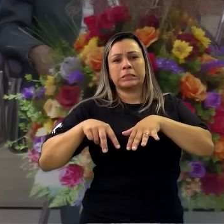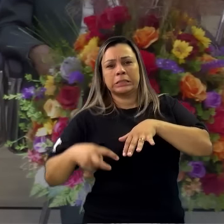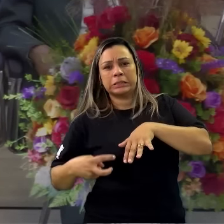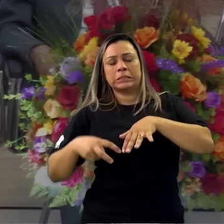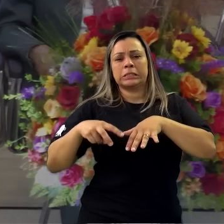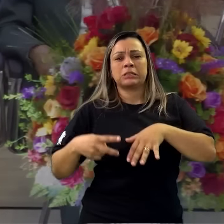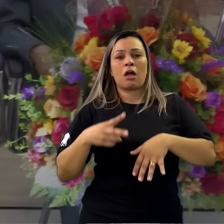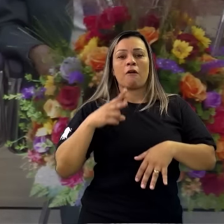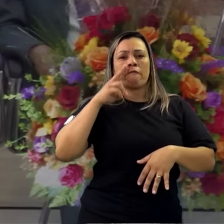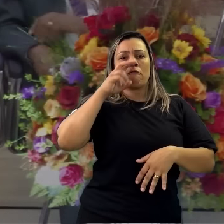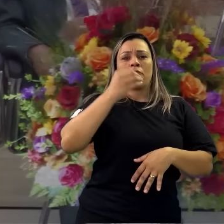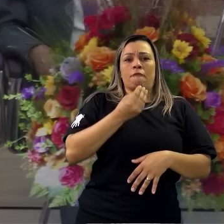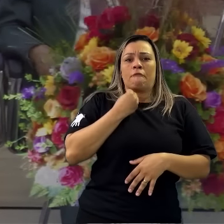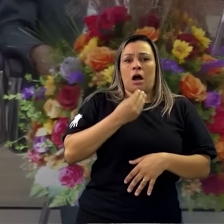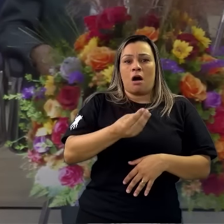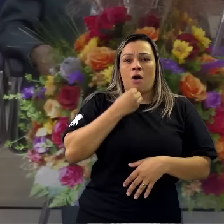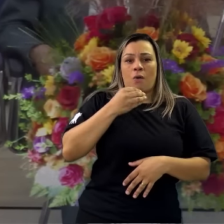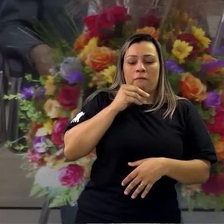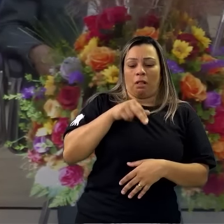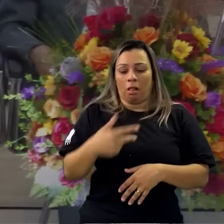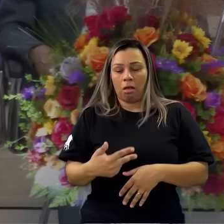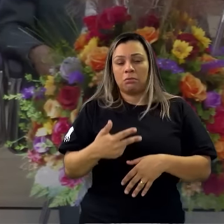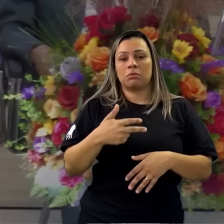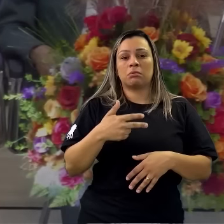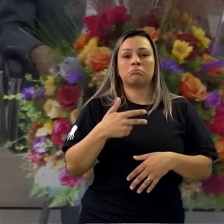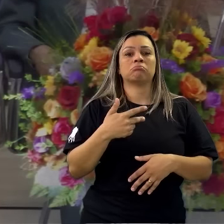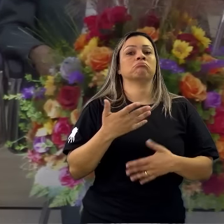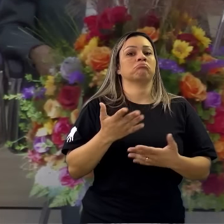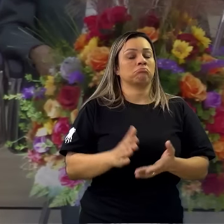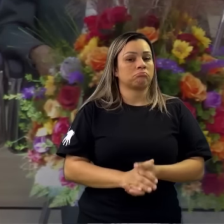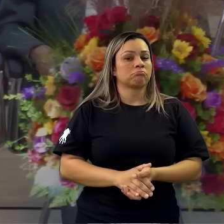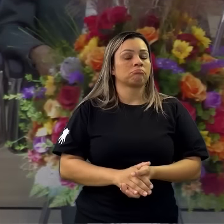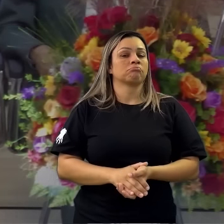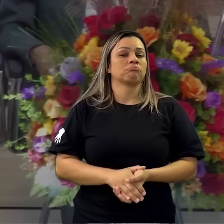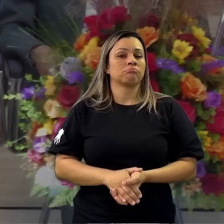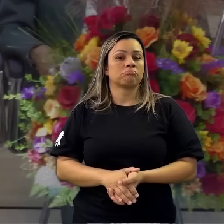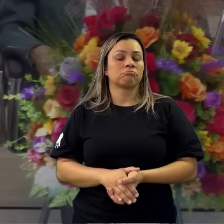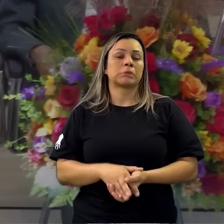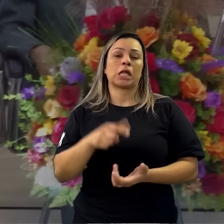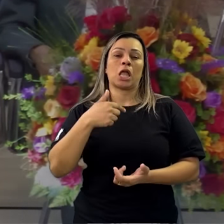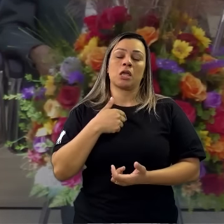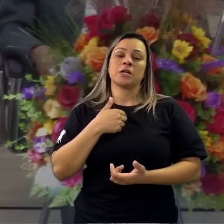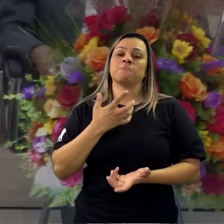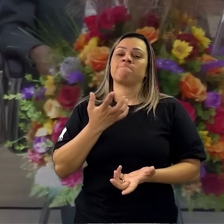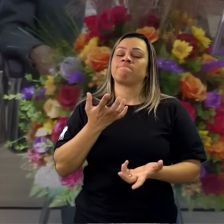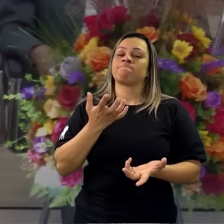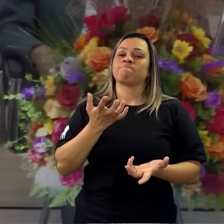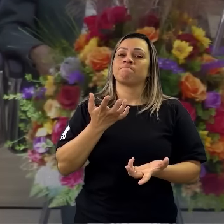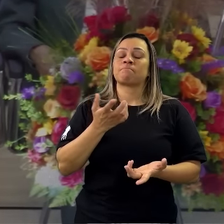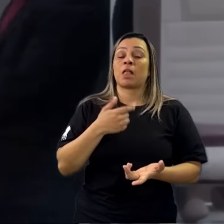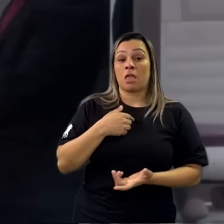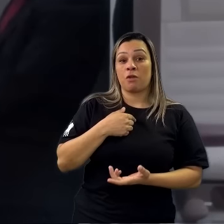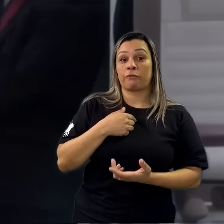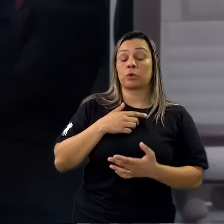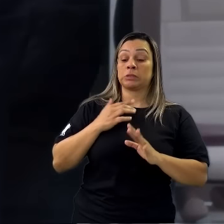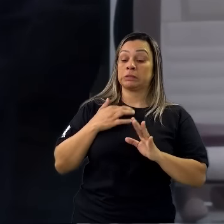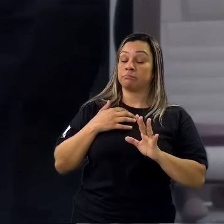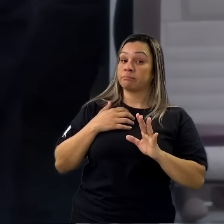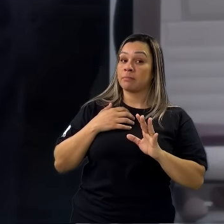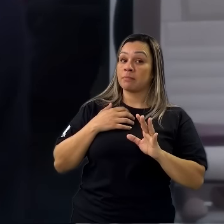perna Falta força a perna cai nada contra mas eu tenho um pouquinho de resistência com pessoas por exemplo que vai cantar